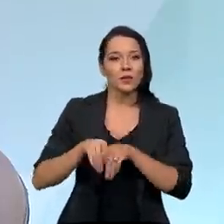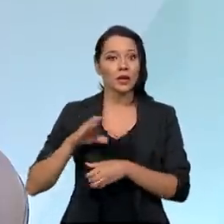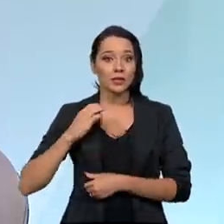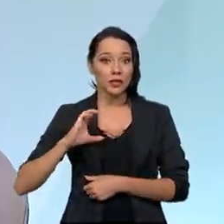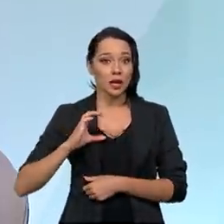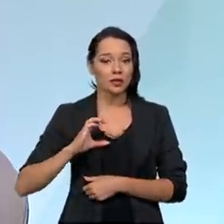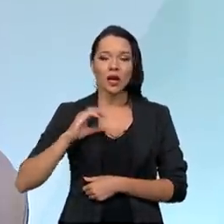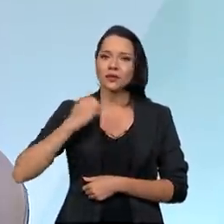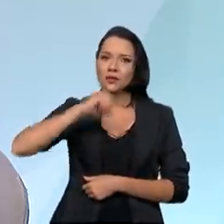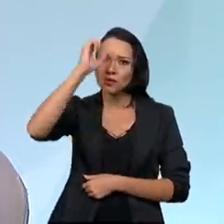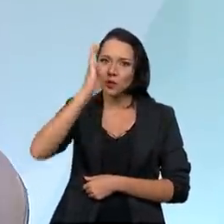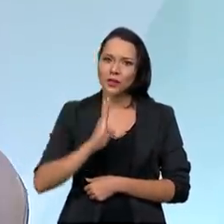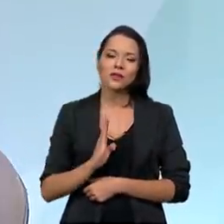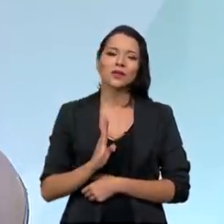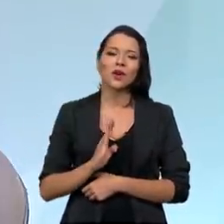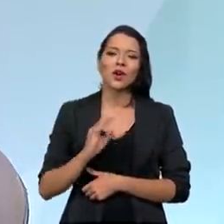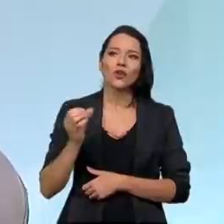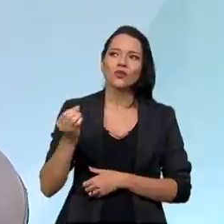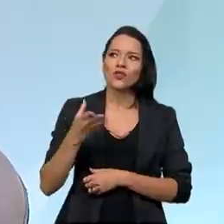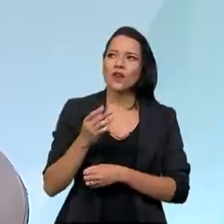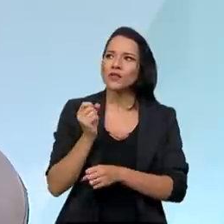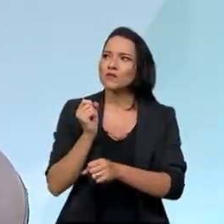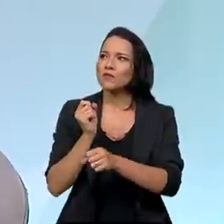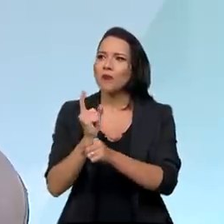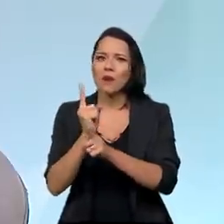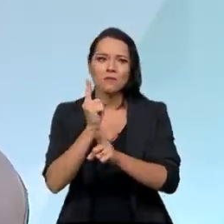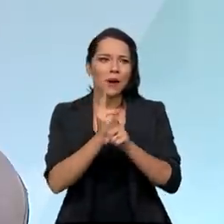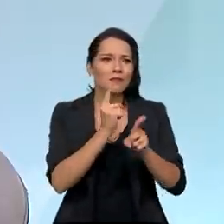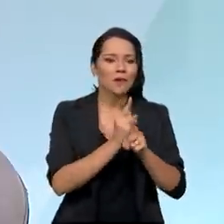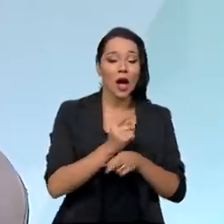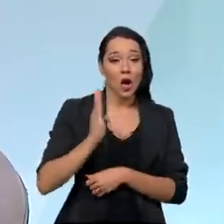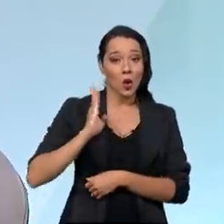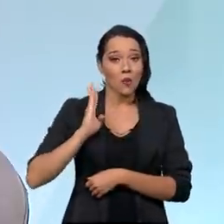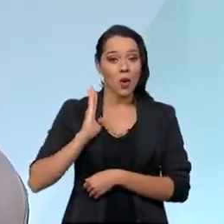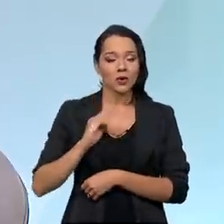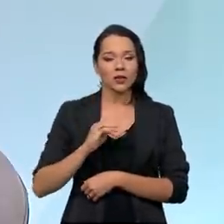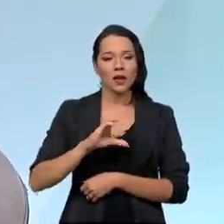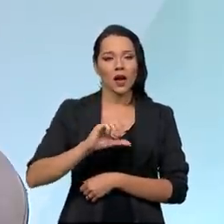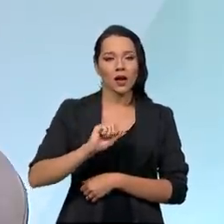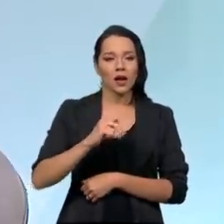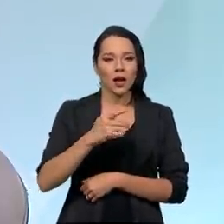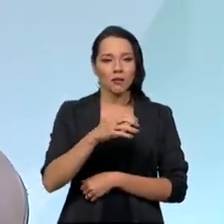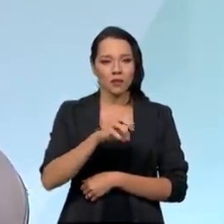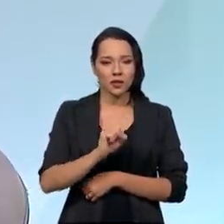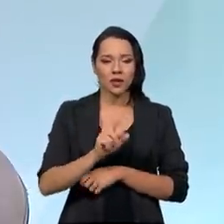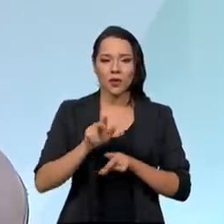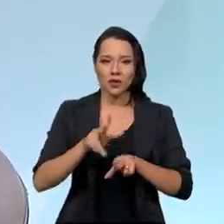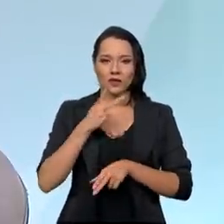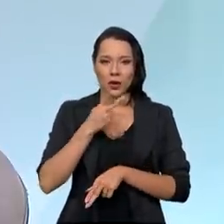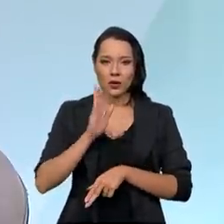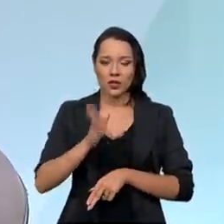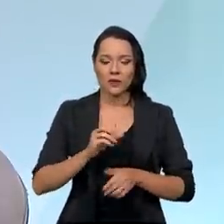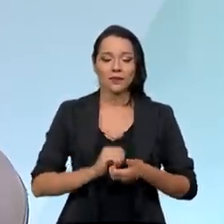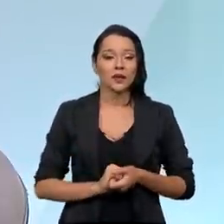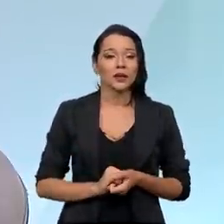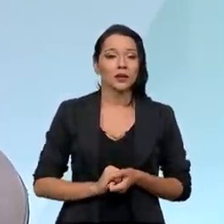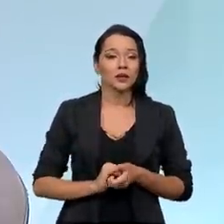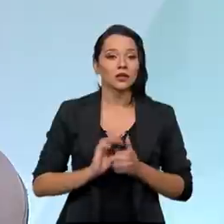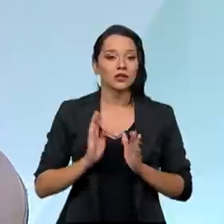ciência brasileira, com novas descobertas, com bolsas. A CAPES, como você disse, já